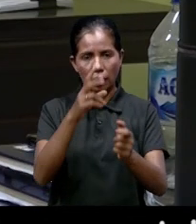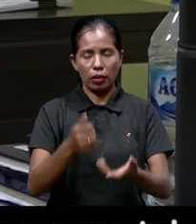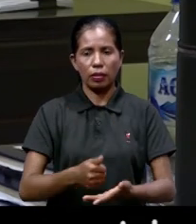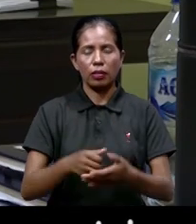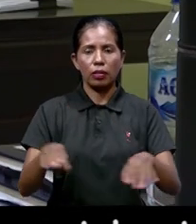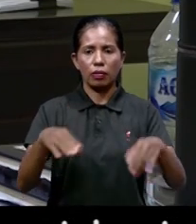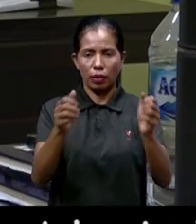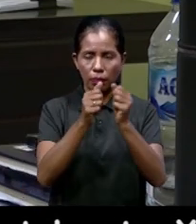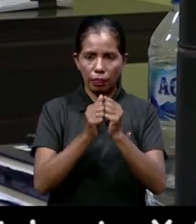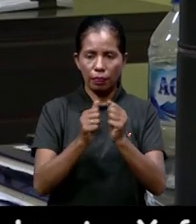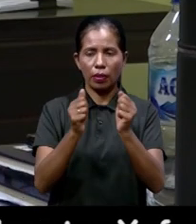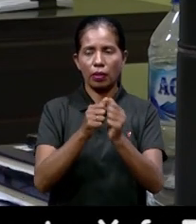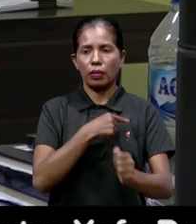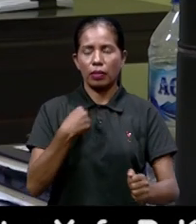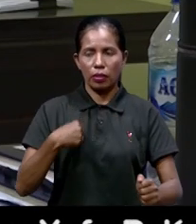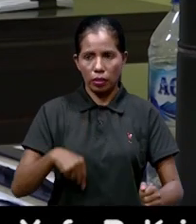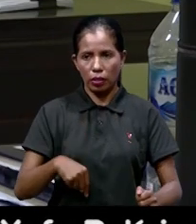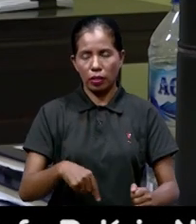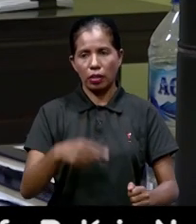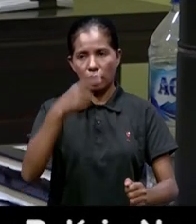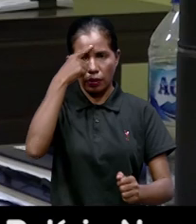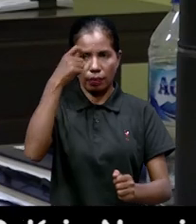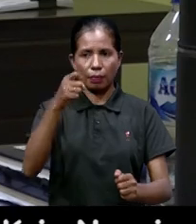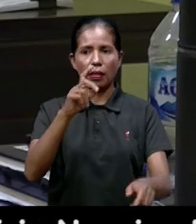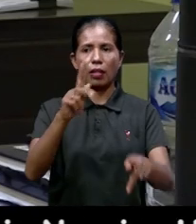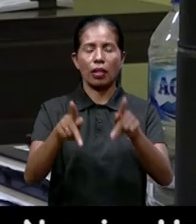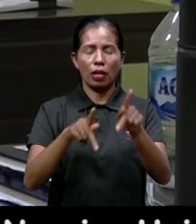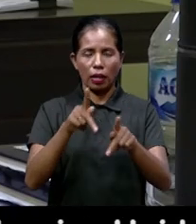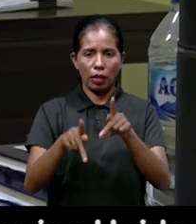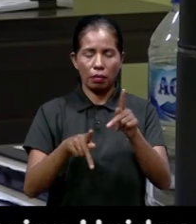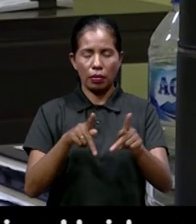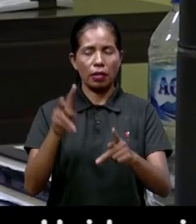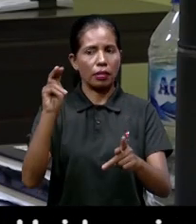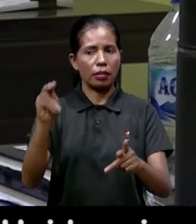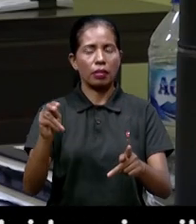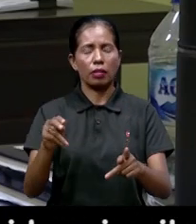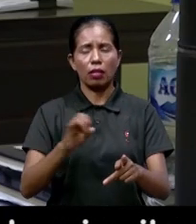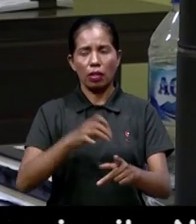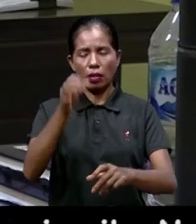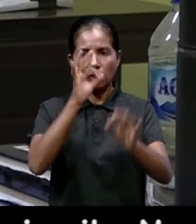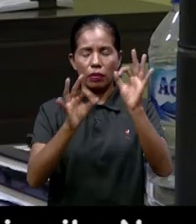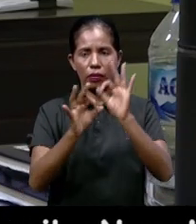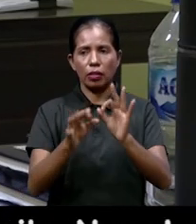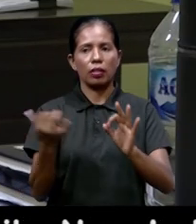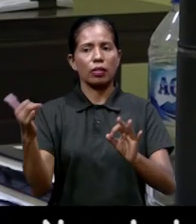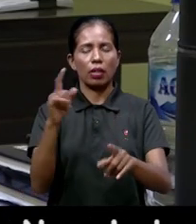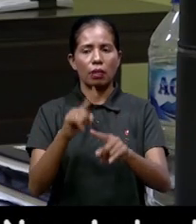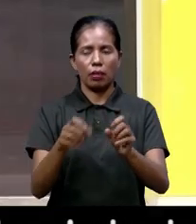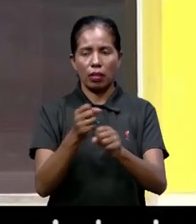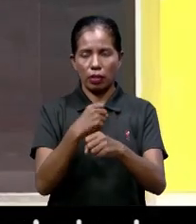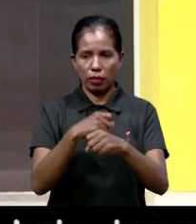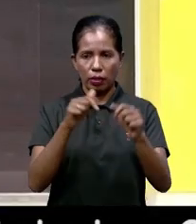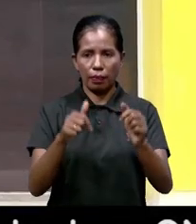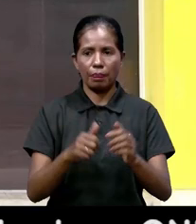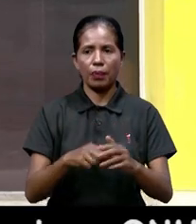amoto ho se ne de falimos tamba é mania prestígio ao fiar katak se rebel bele halo ida né. Dadaung